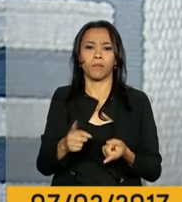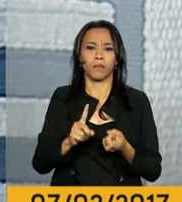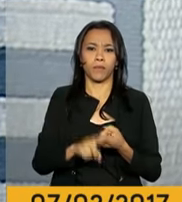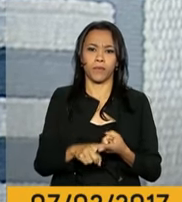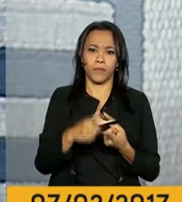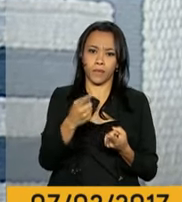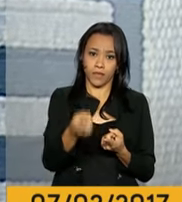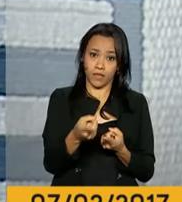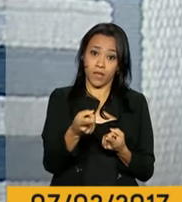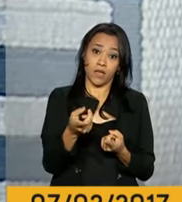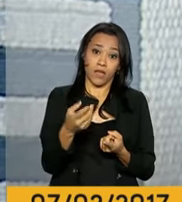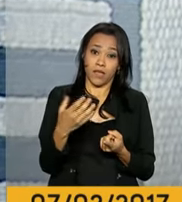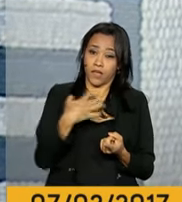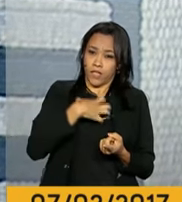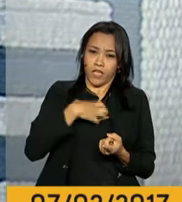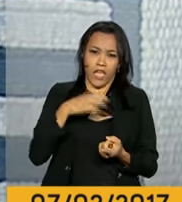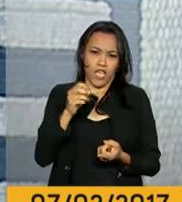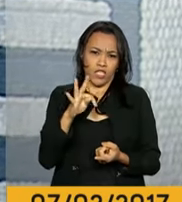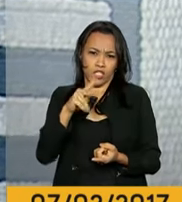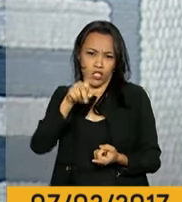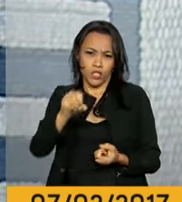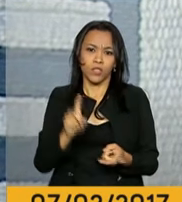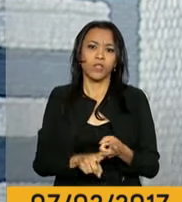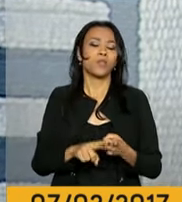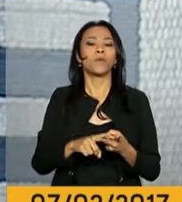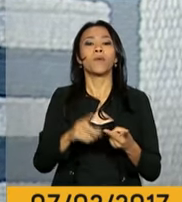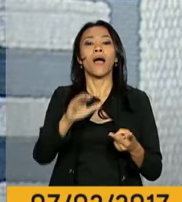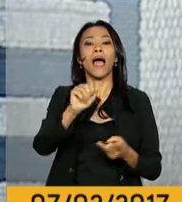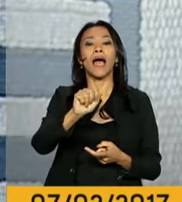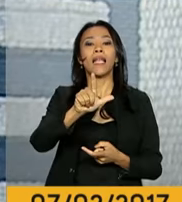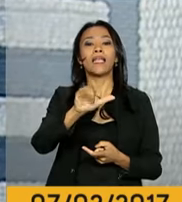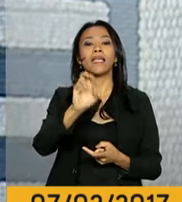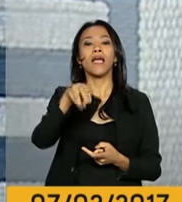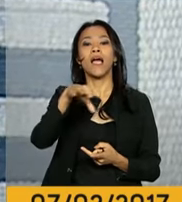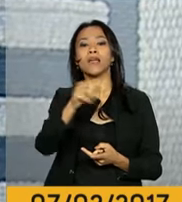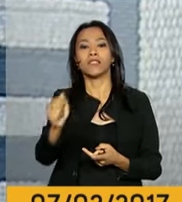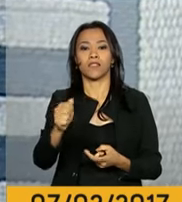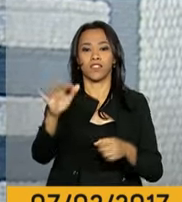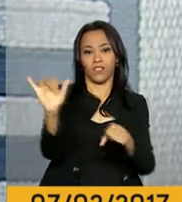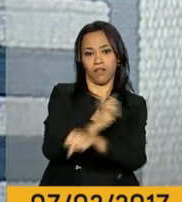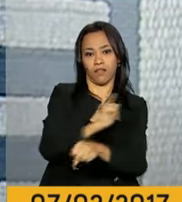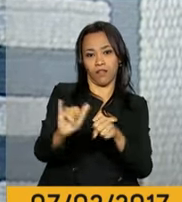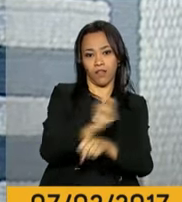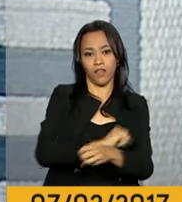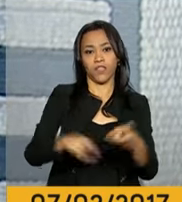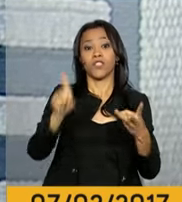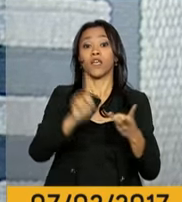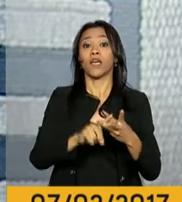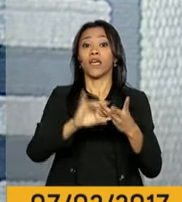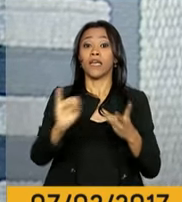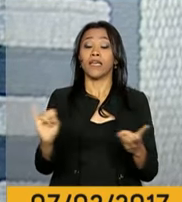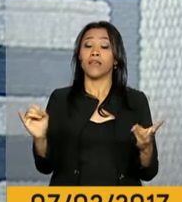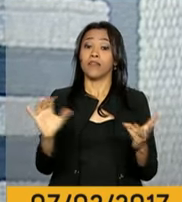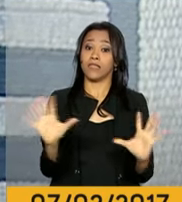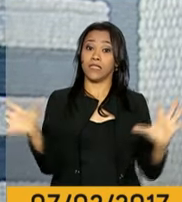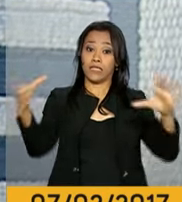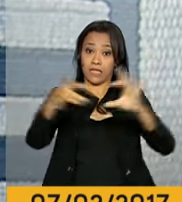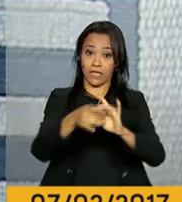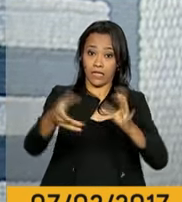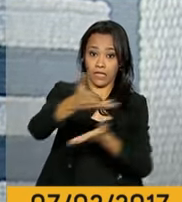destino comum aliança estratégica ou integração econômica